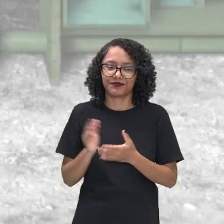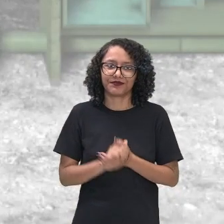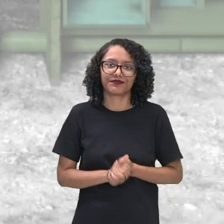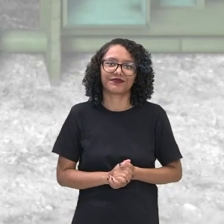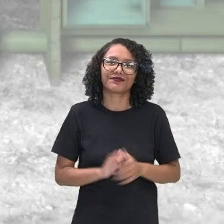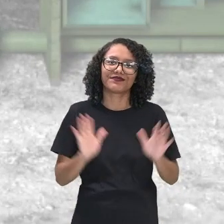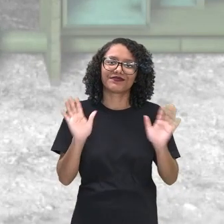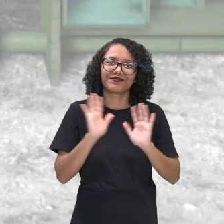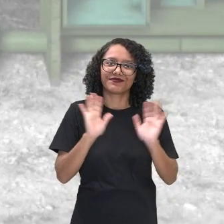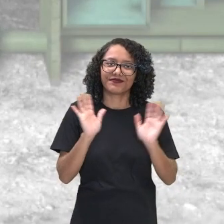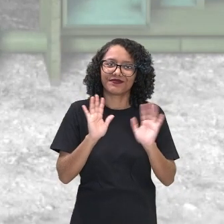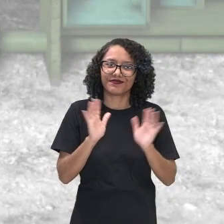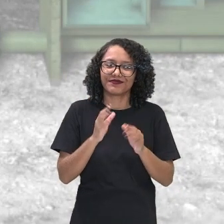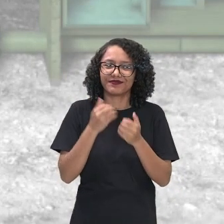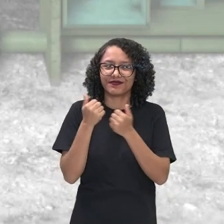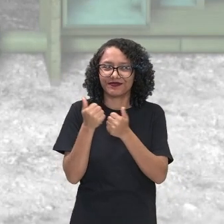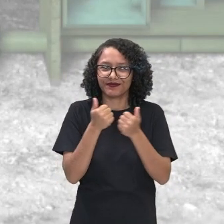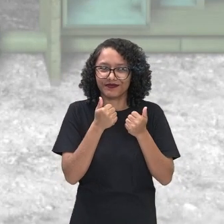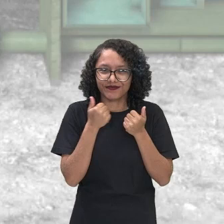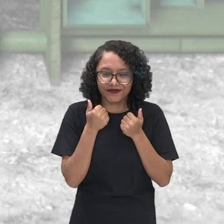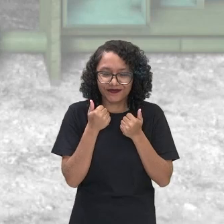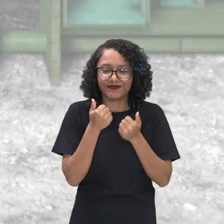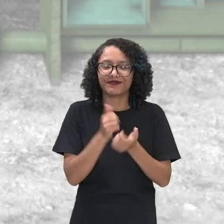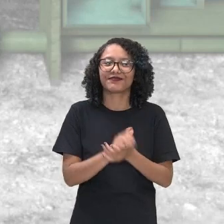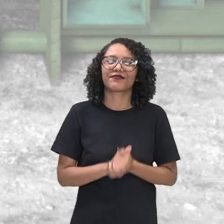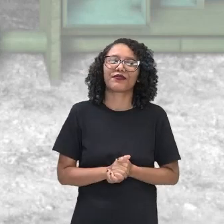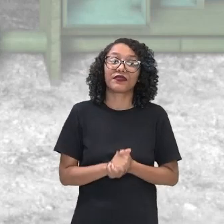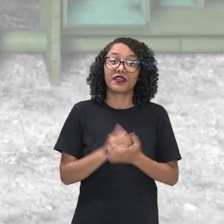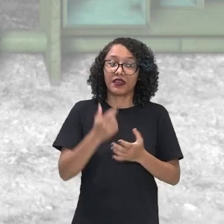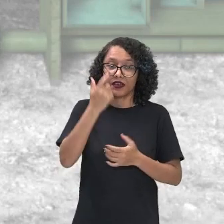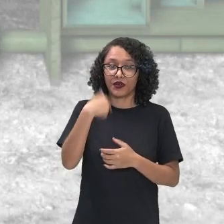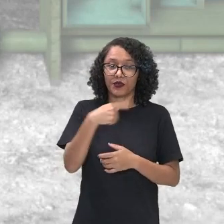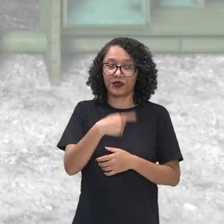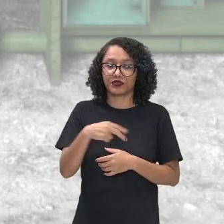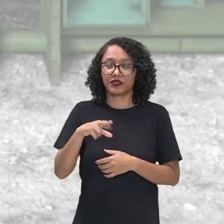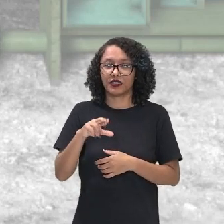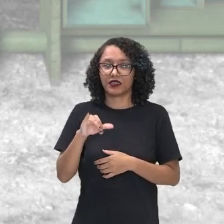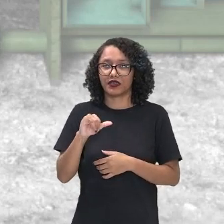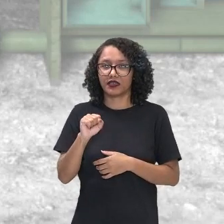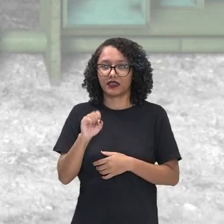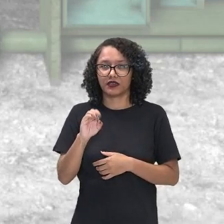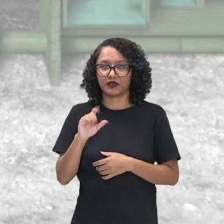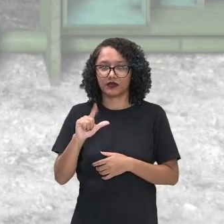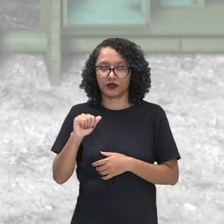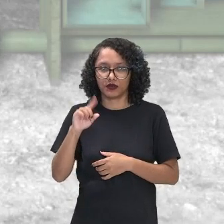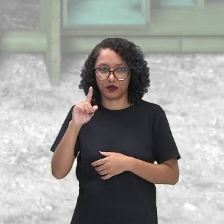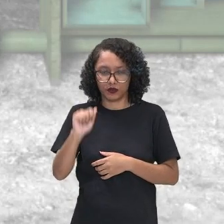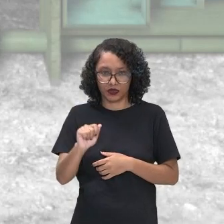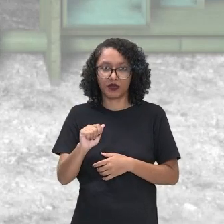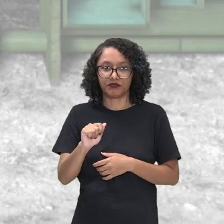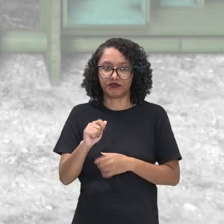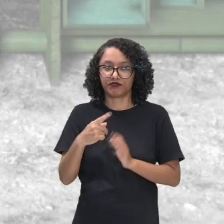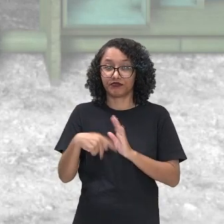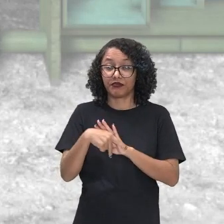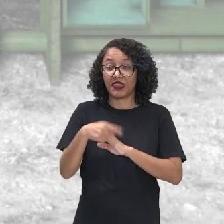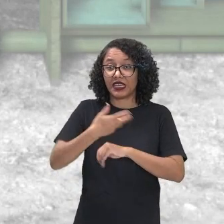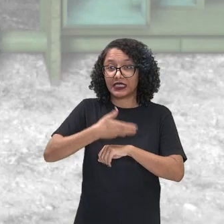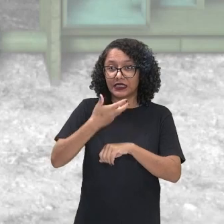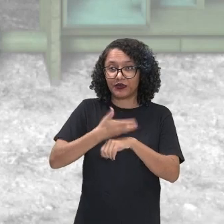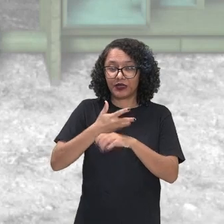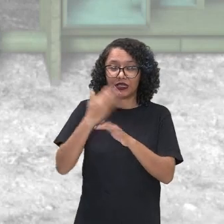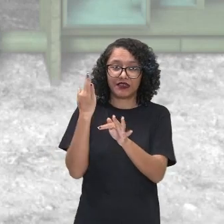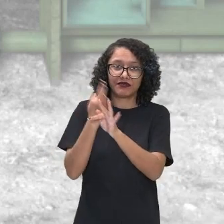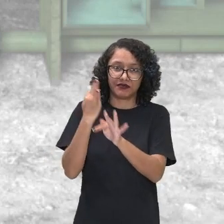Olá, pessoal, tudo bem com vocês? Eu sou a professora Risolda Farias, do componente curricular